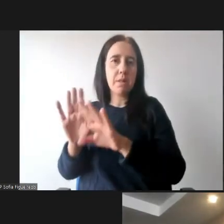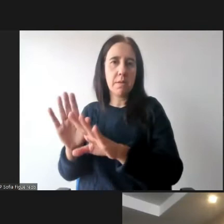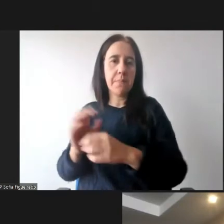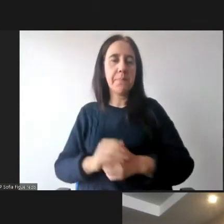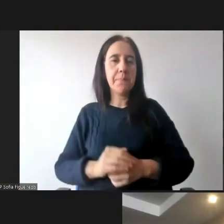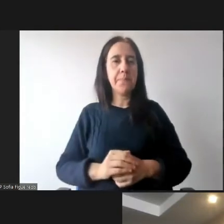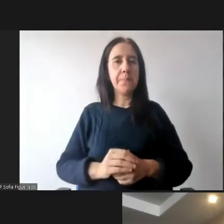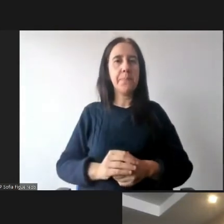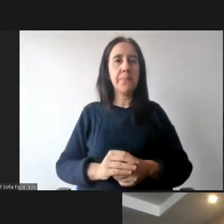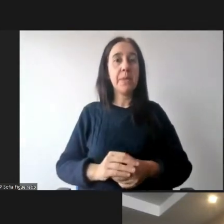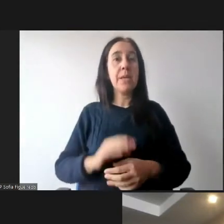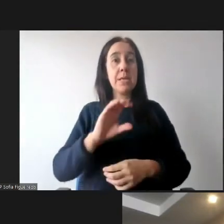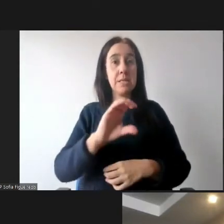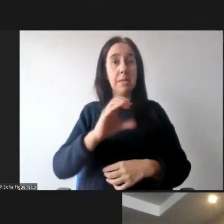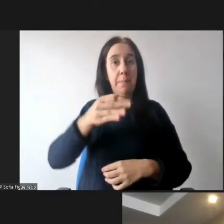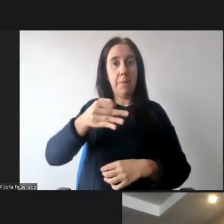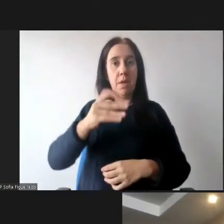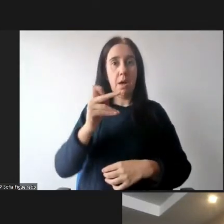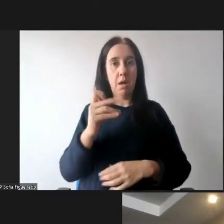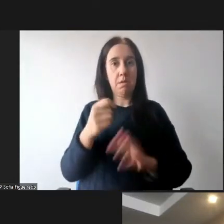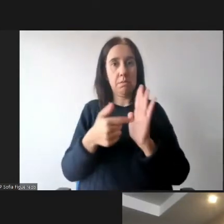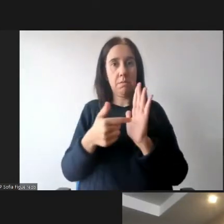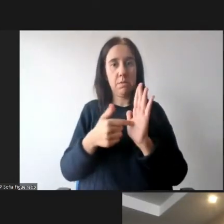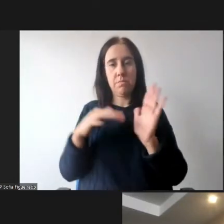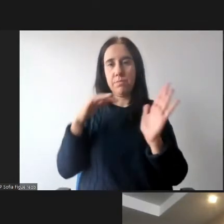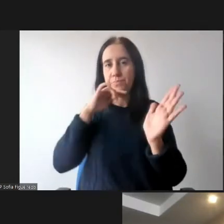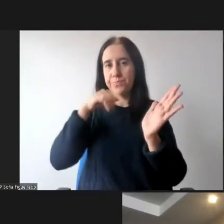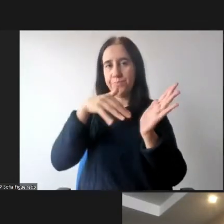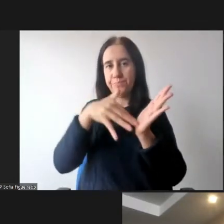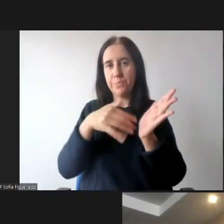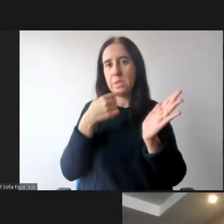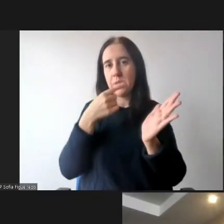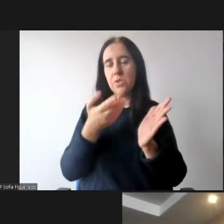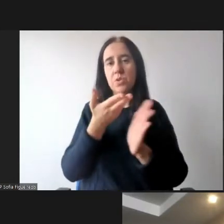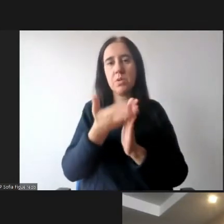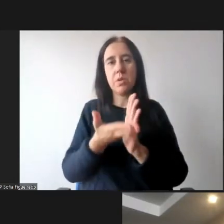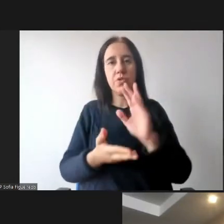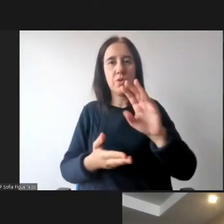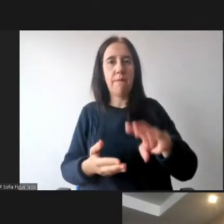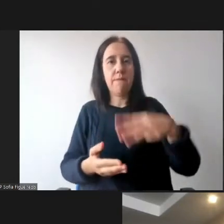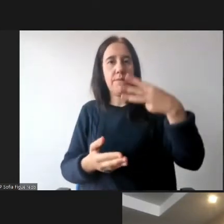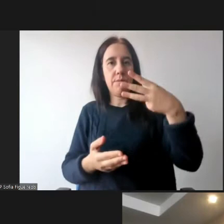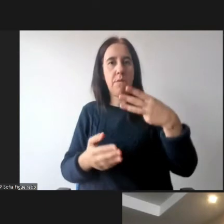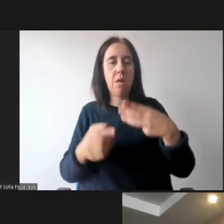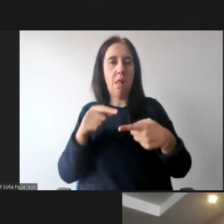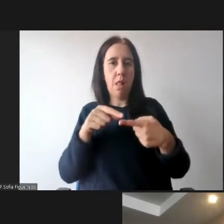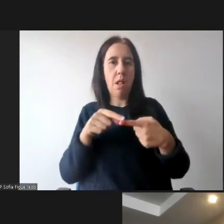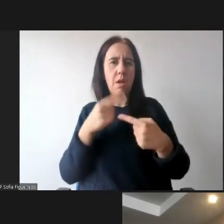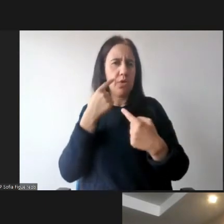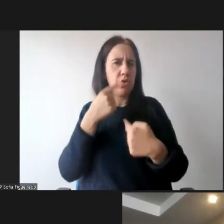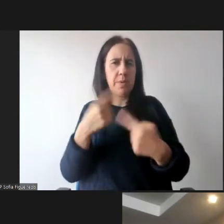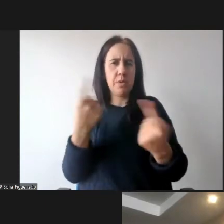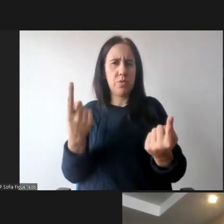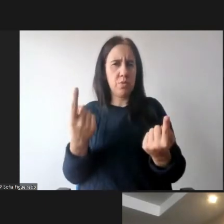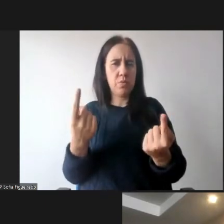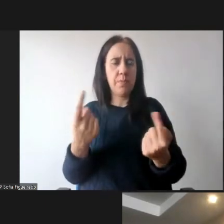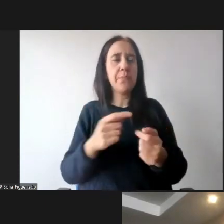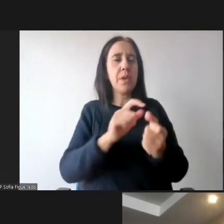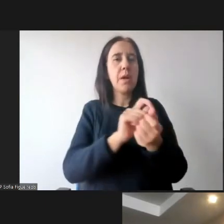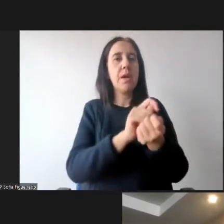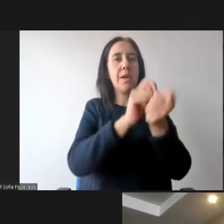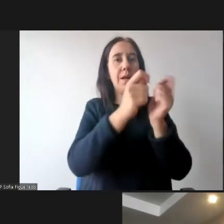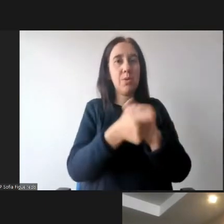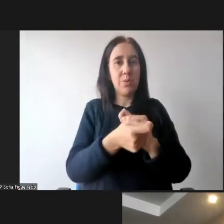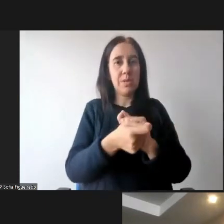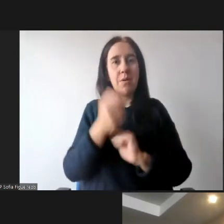do CPA, nós temos aqui as 3 dimensões de forma expressa: a adequação, que está